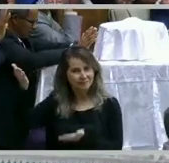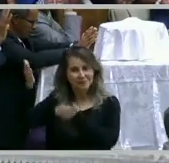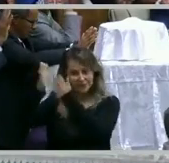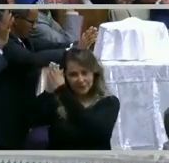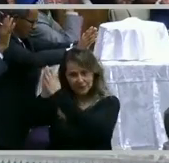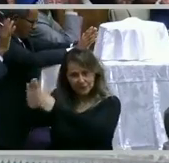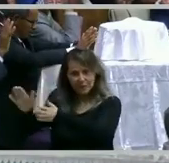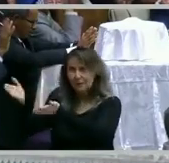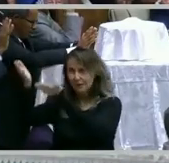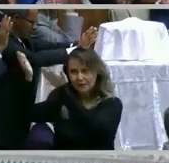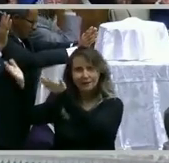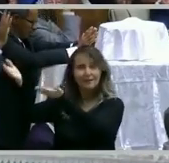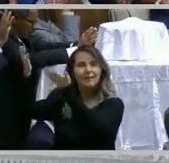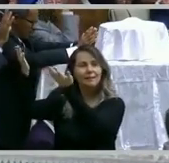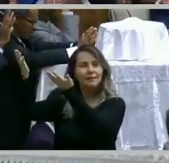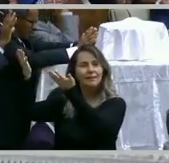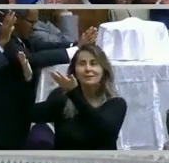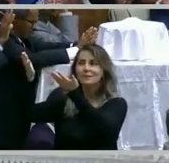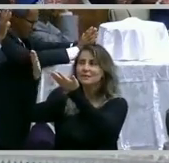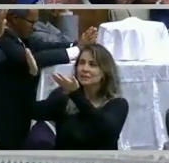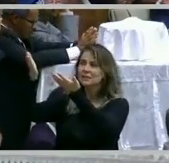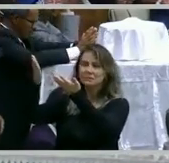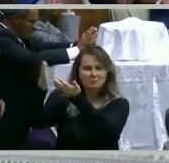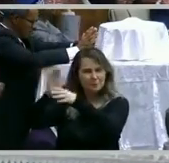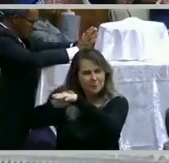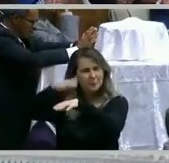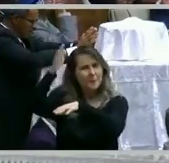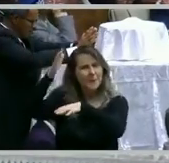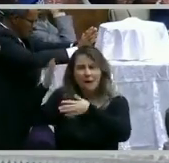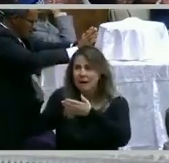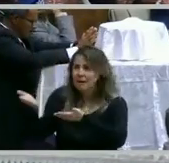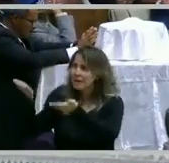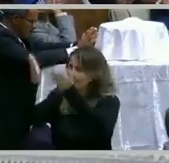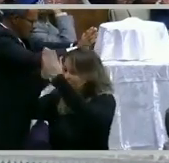Ele? E adorar um pouco mais a Ele?